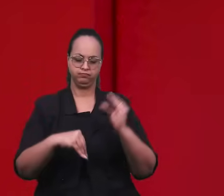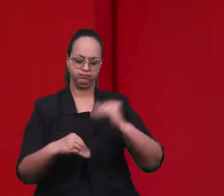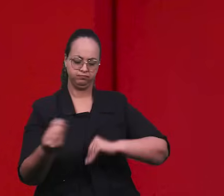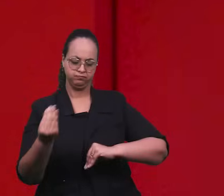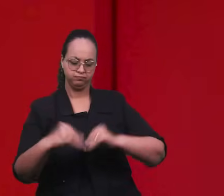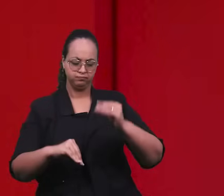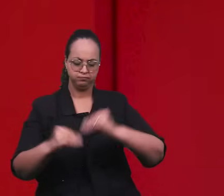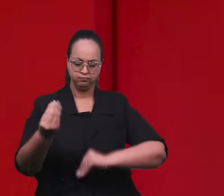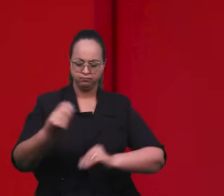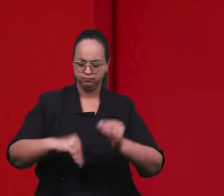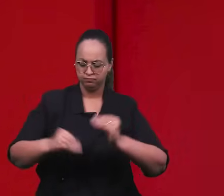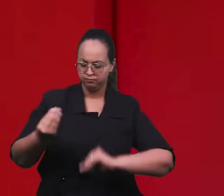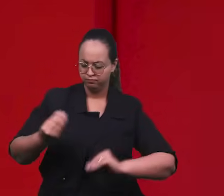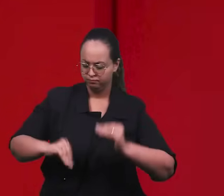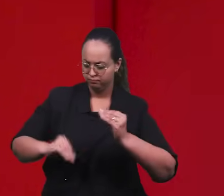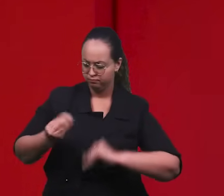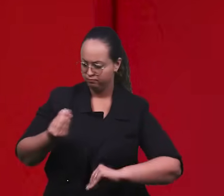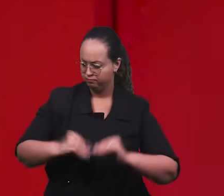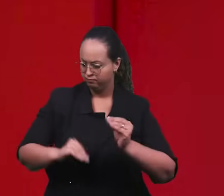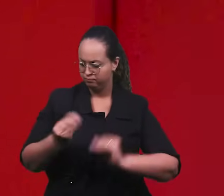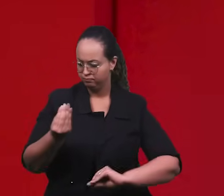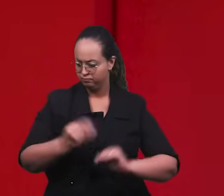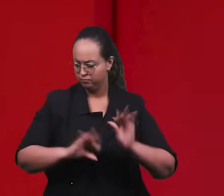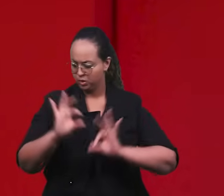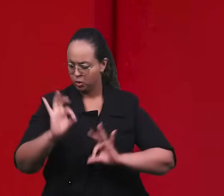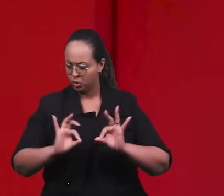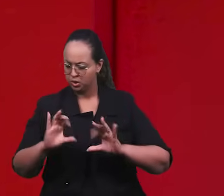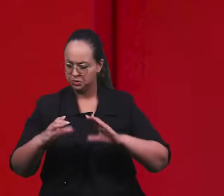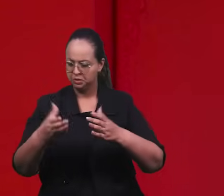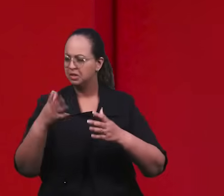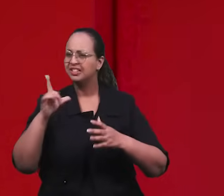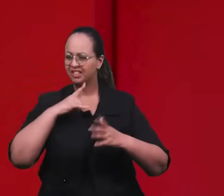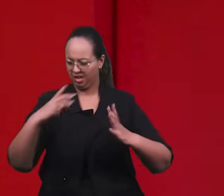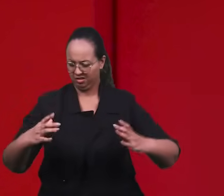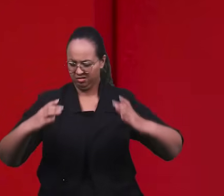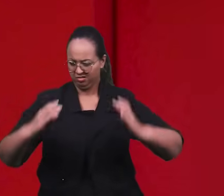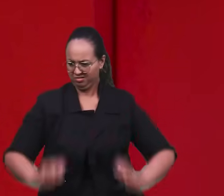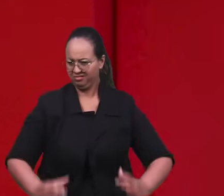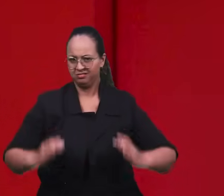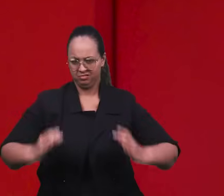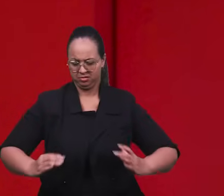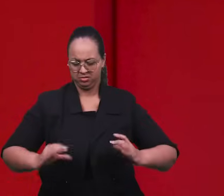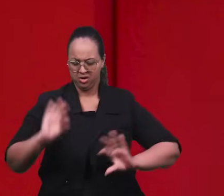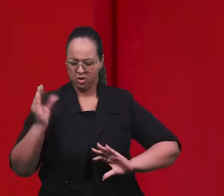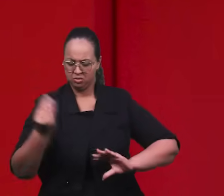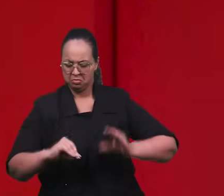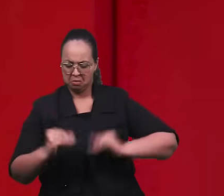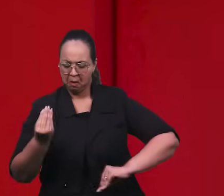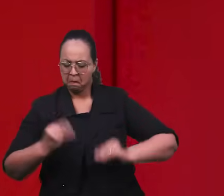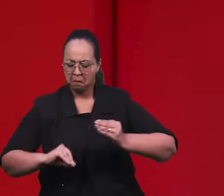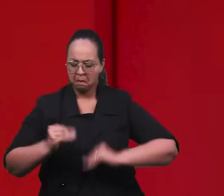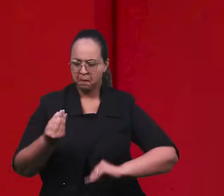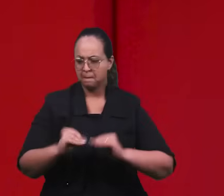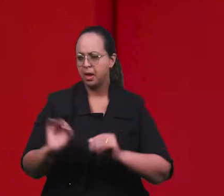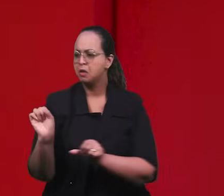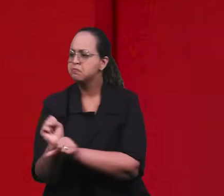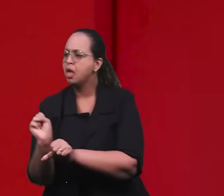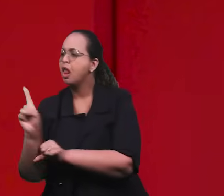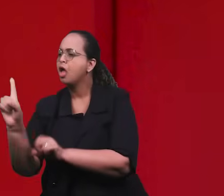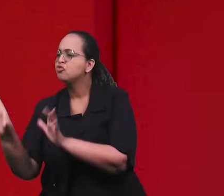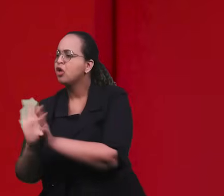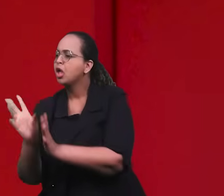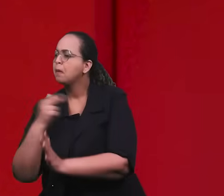tudo. Então é a função do diácono, é esse trabalho que ele precisa de ter. Ele não espera pelo pastor.